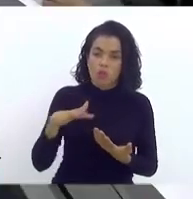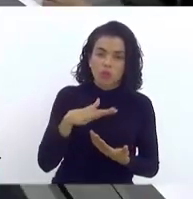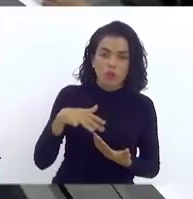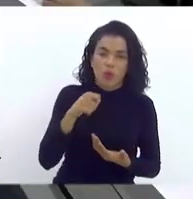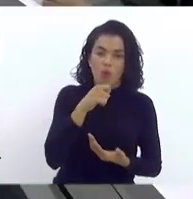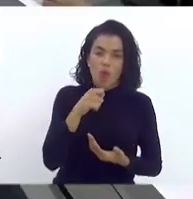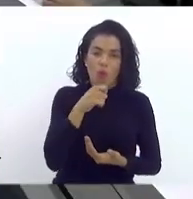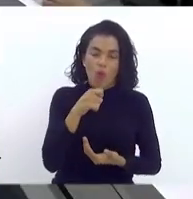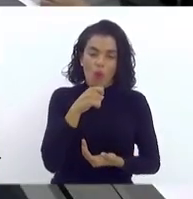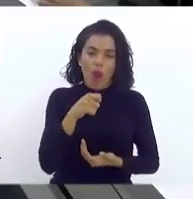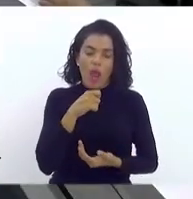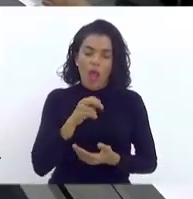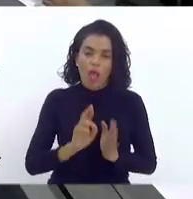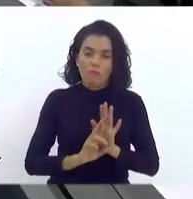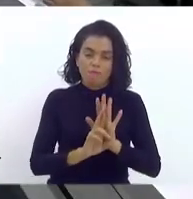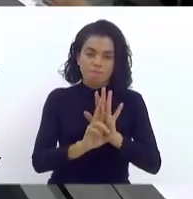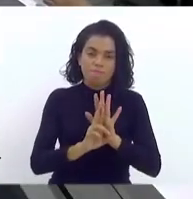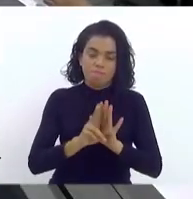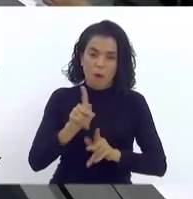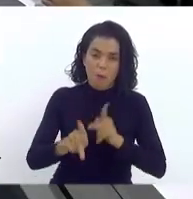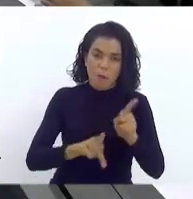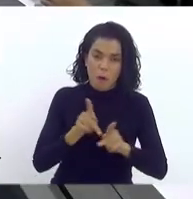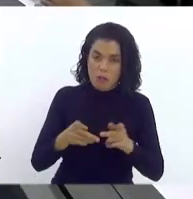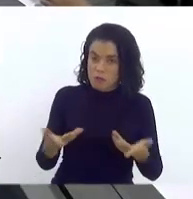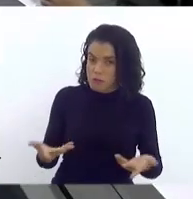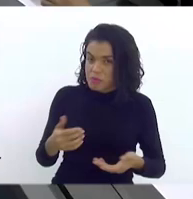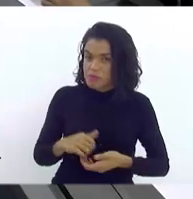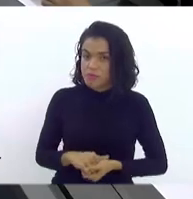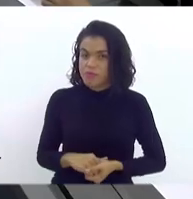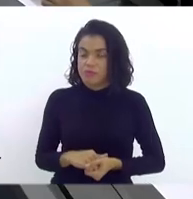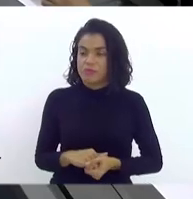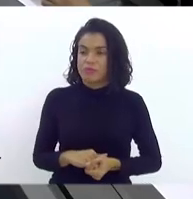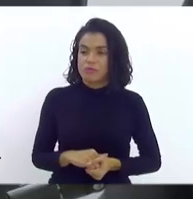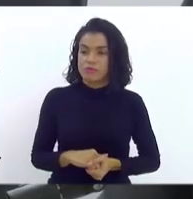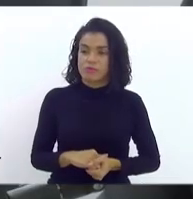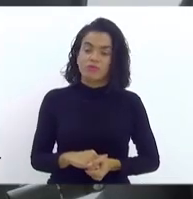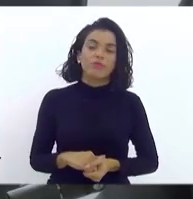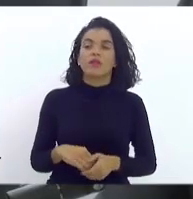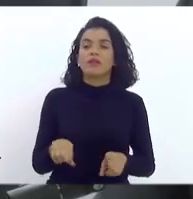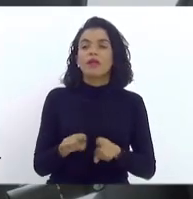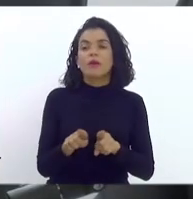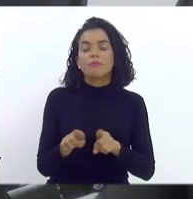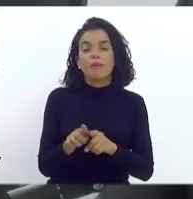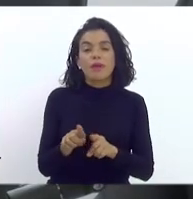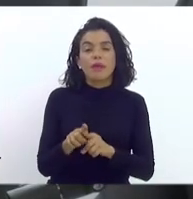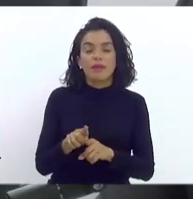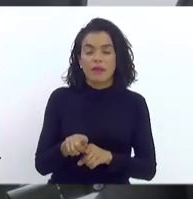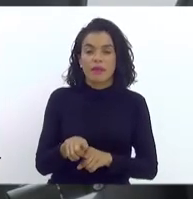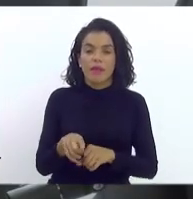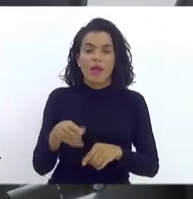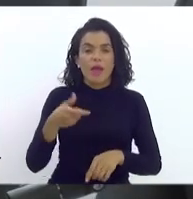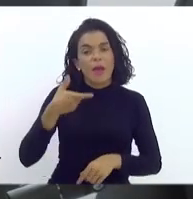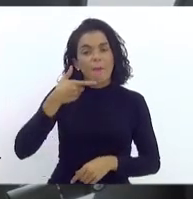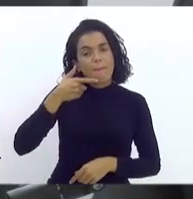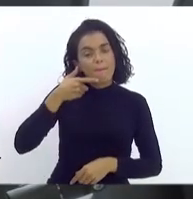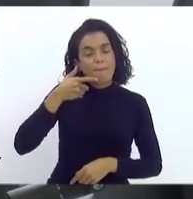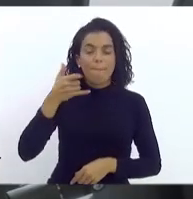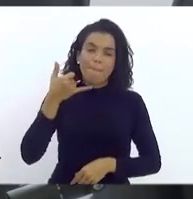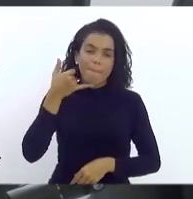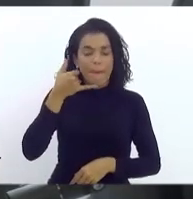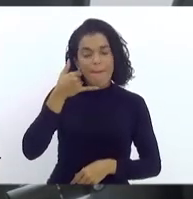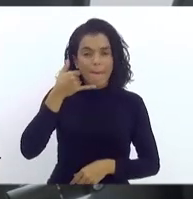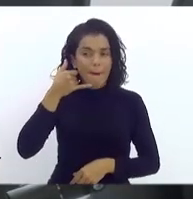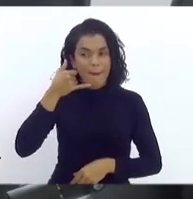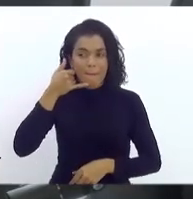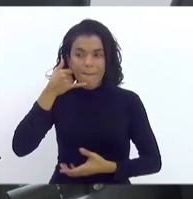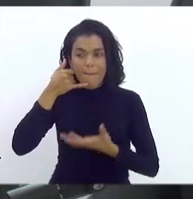republicano. Exatamente. E a outra questão é sobre eventuais gravações que a senhora ou outros